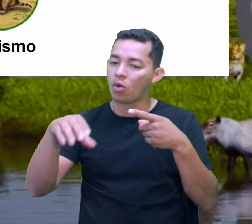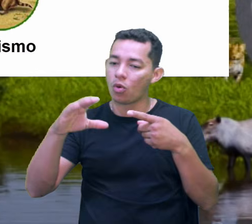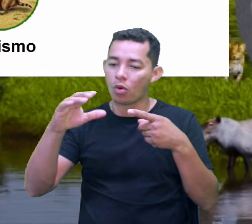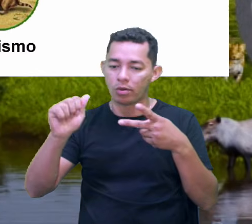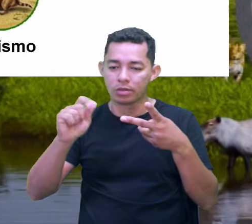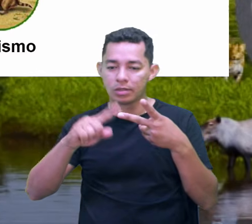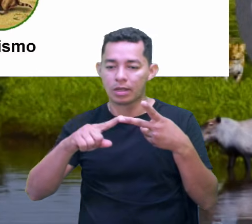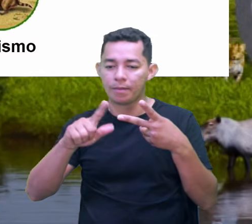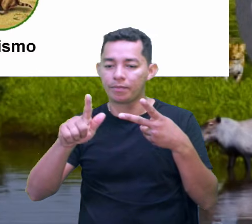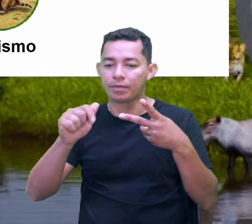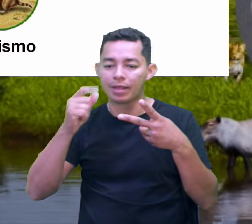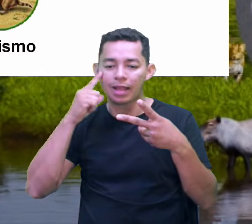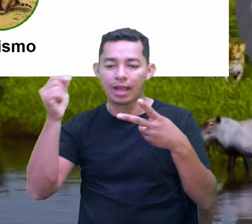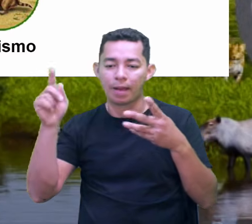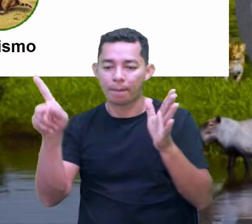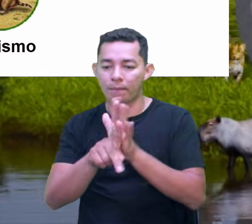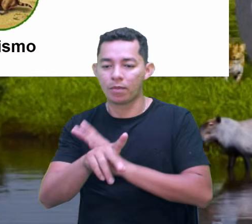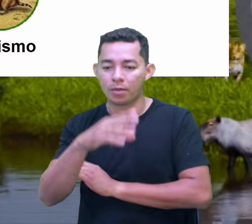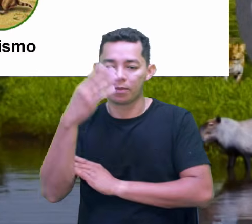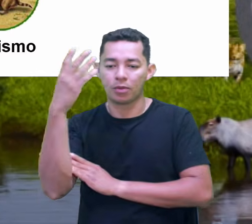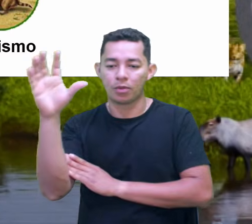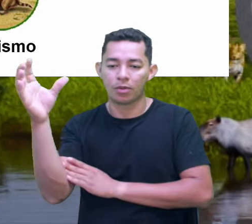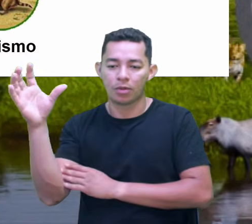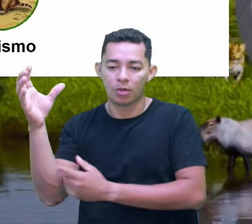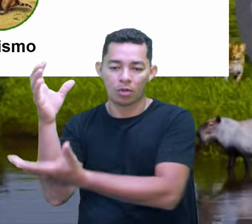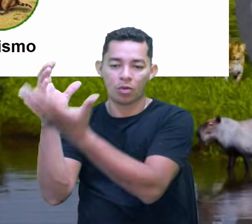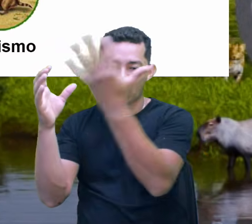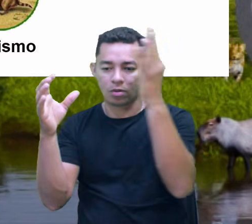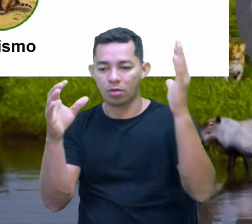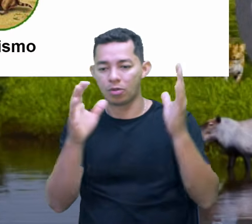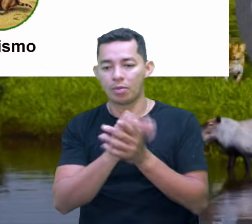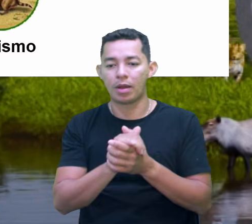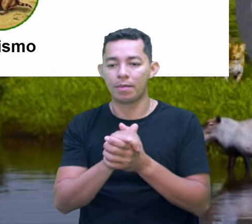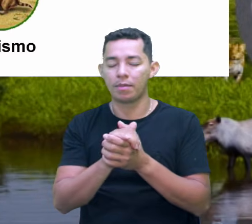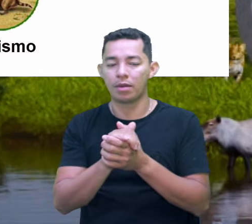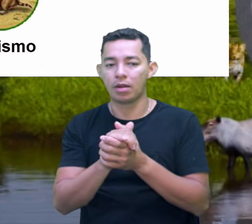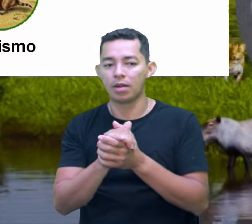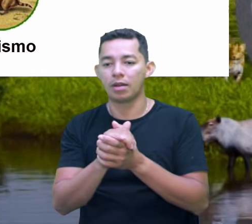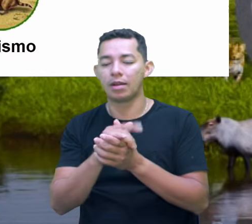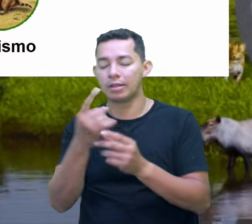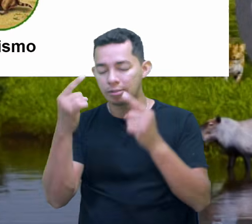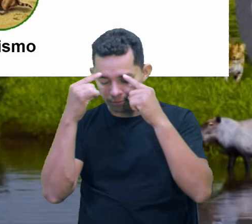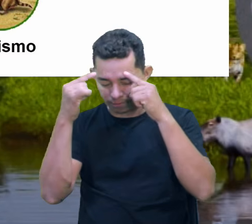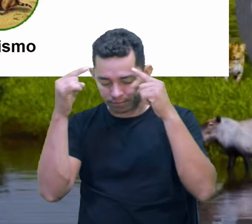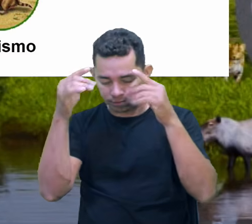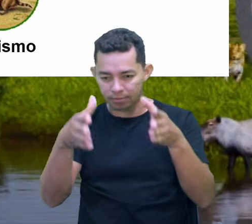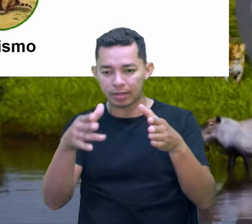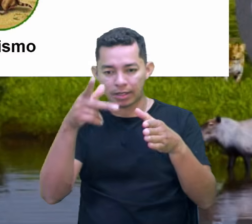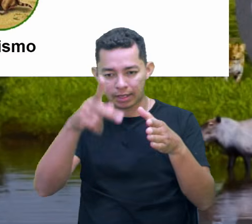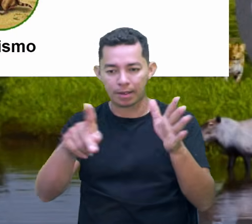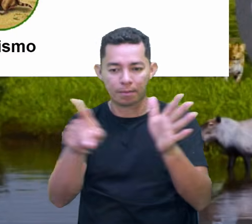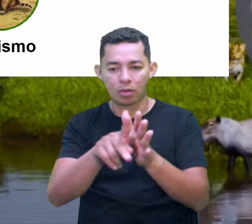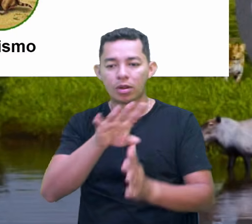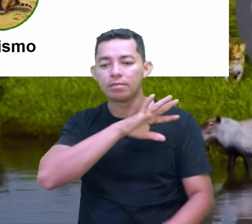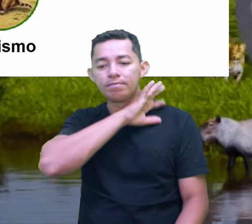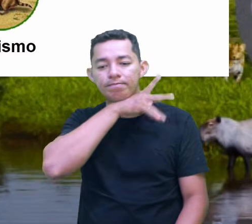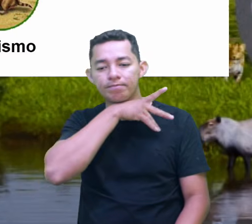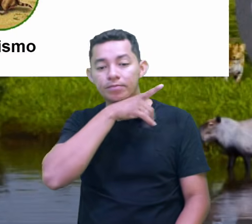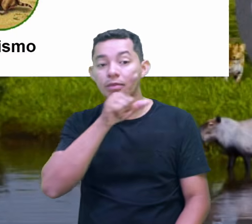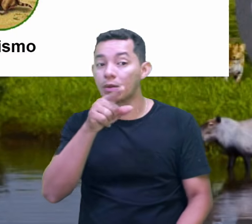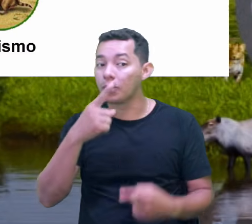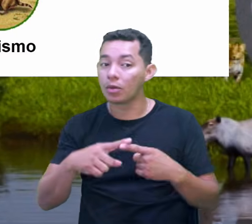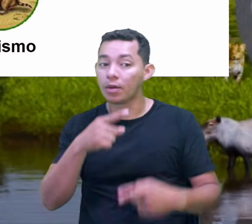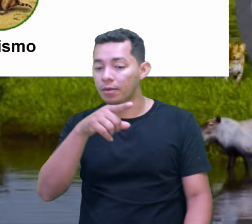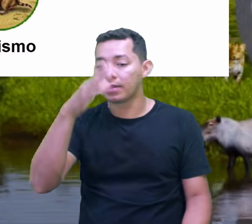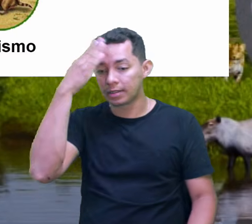do mato, enfim, você vai remeter o seu pensamento a esses animais. Por quê? Porque você sabe